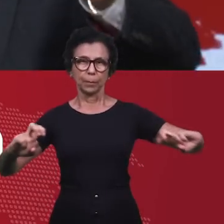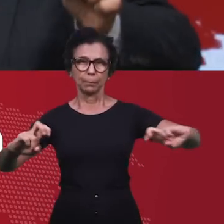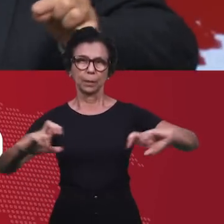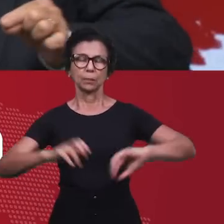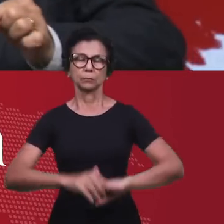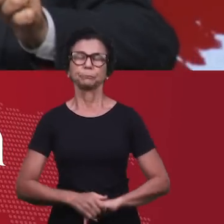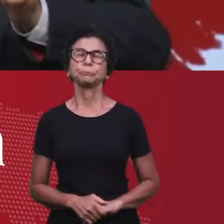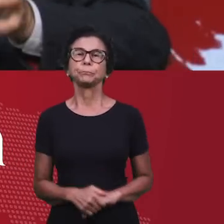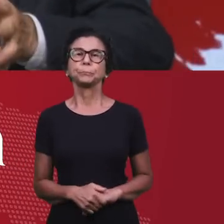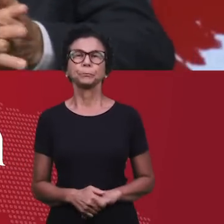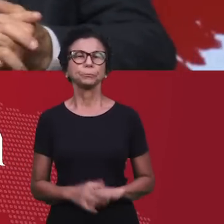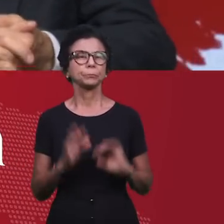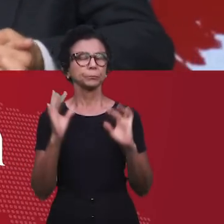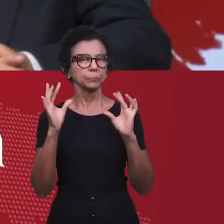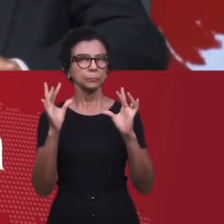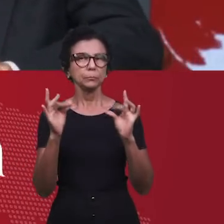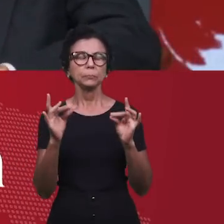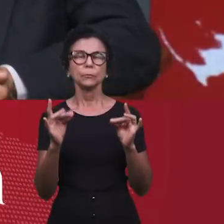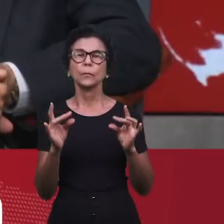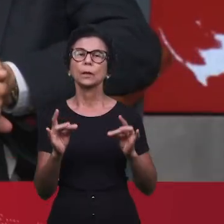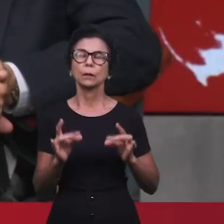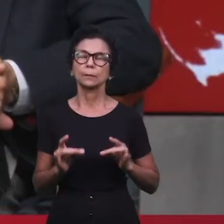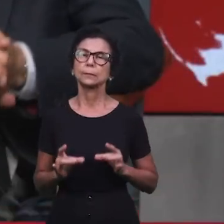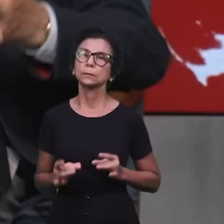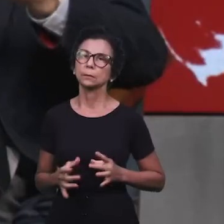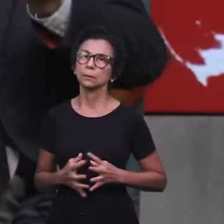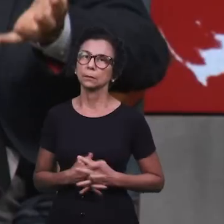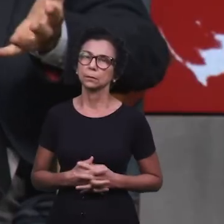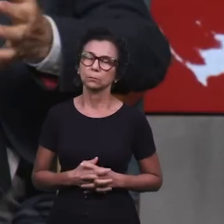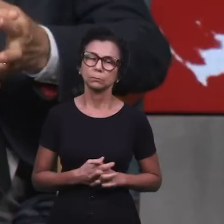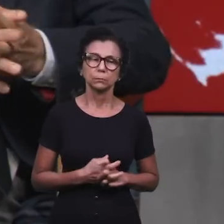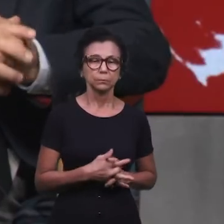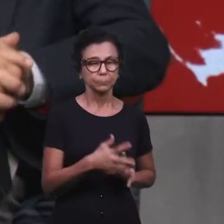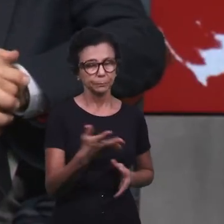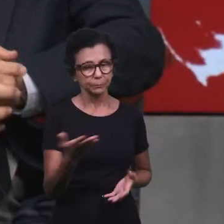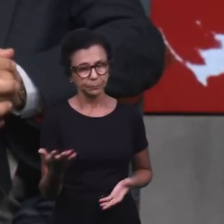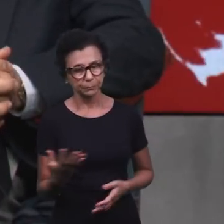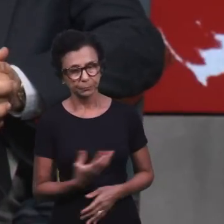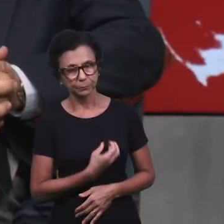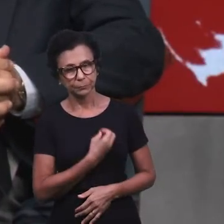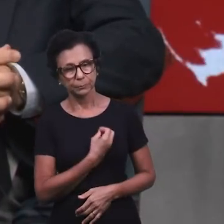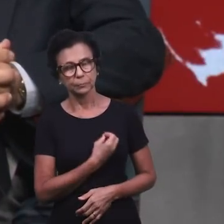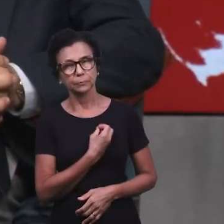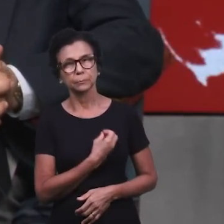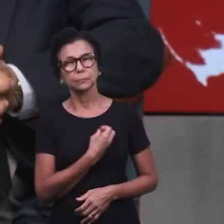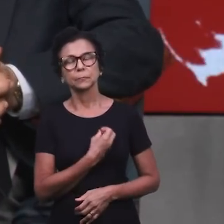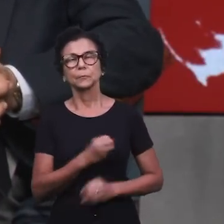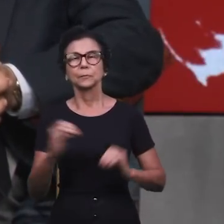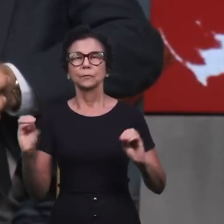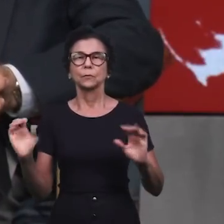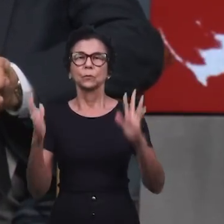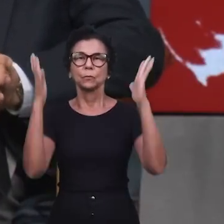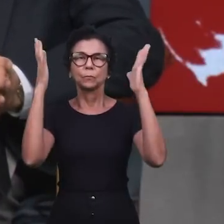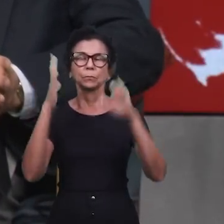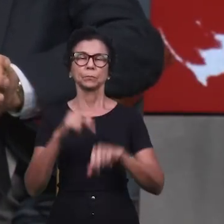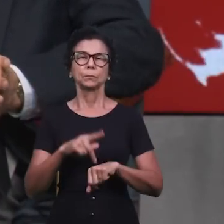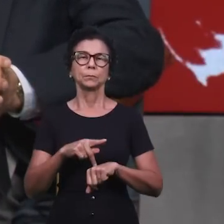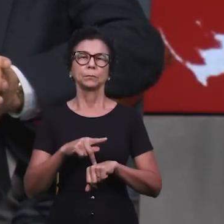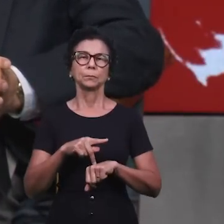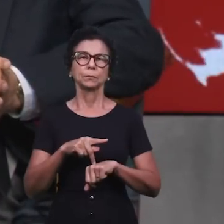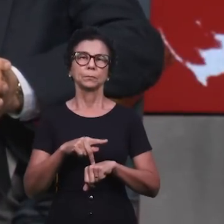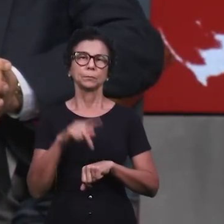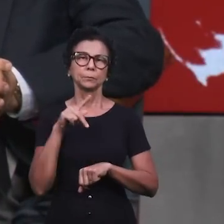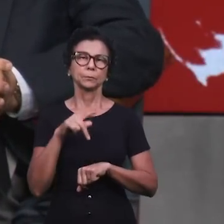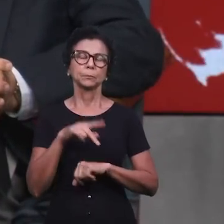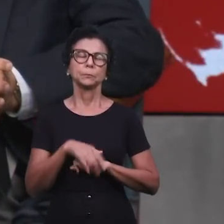Havia todo aquele detalhamento para se participar da festa da Páscoa.